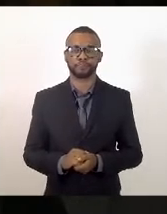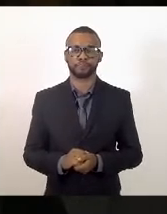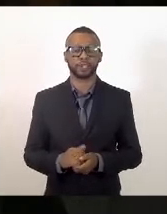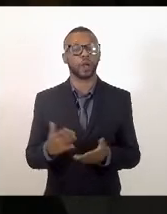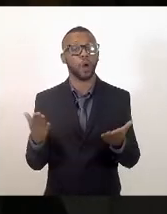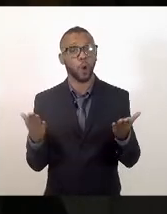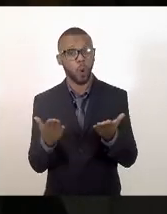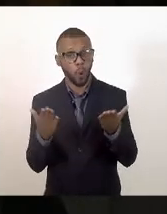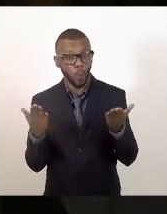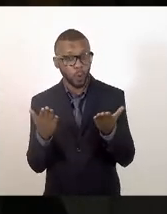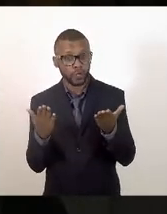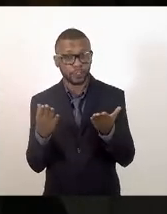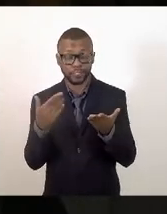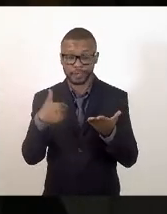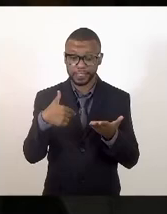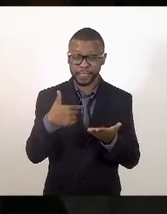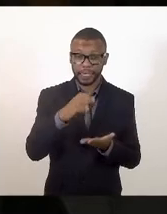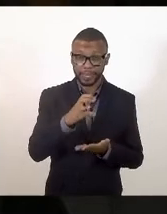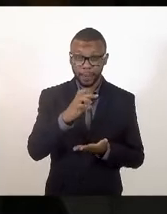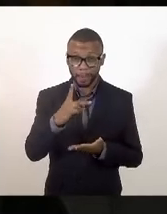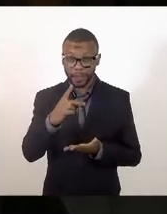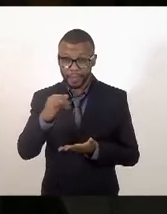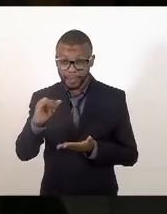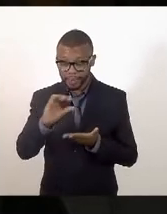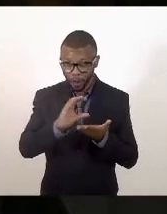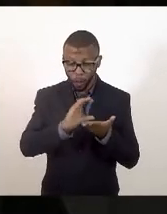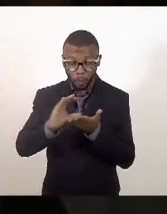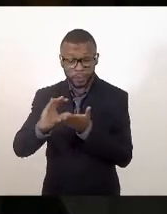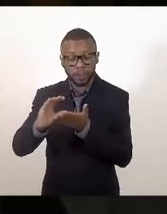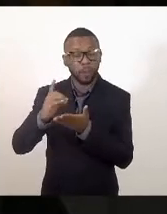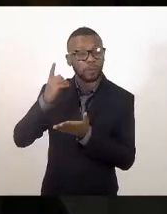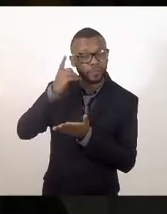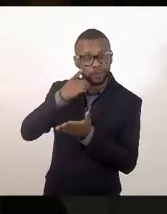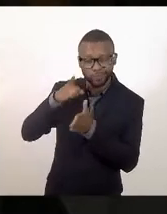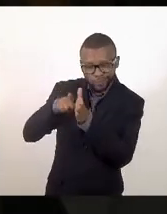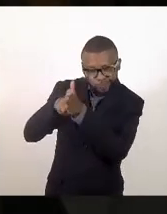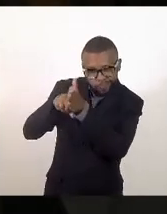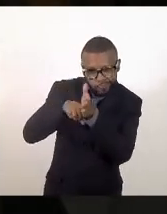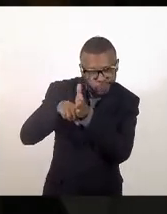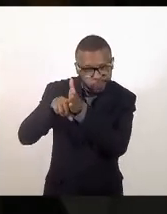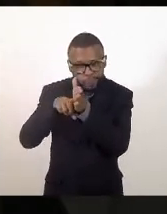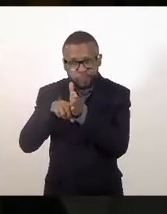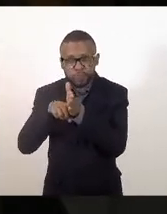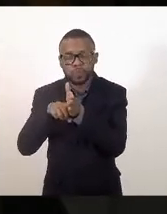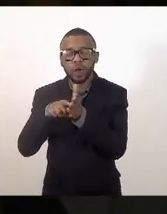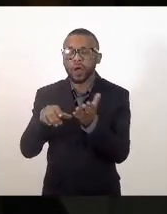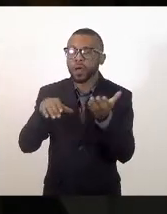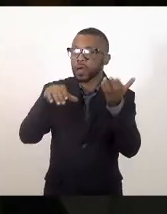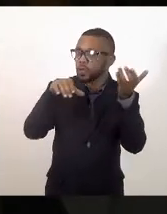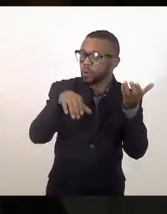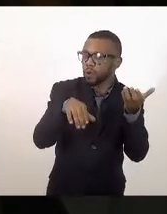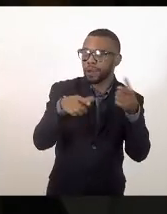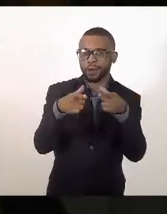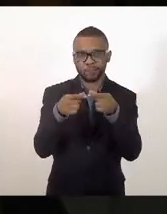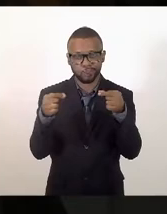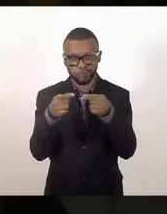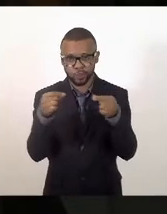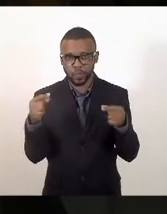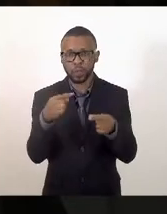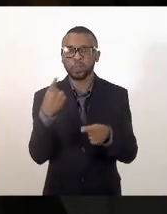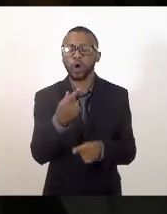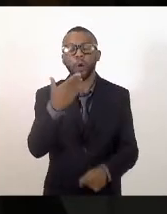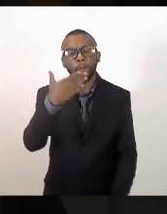na CPI da Covid no Congresso Nacional, a gente verificava e